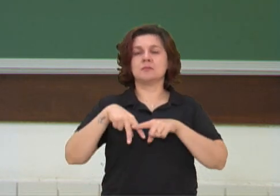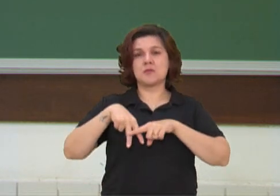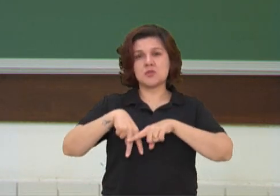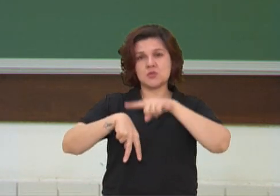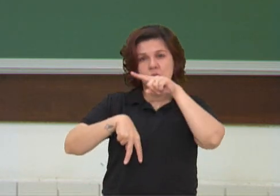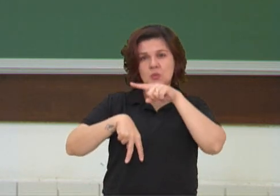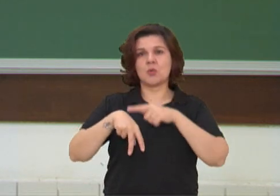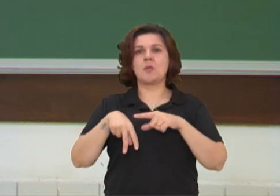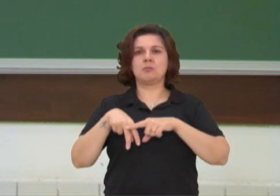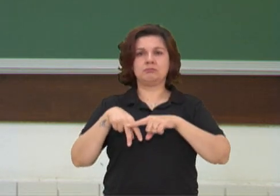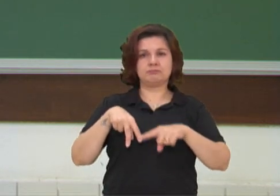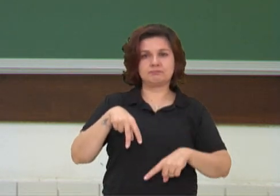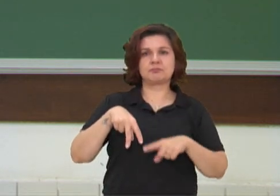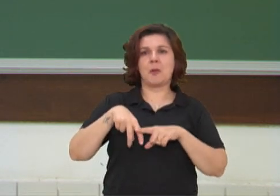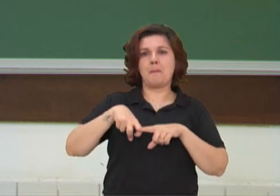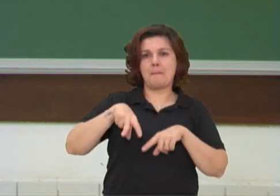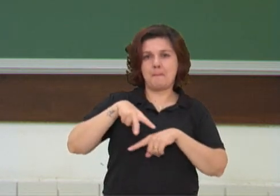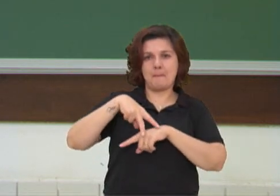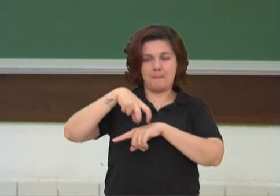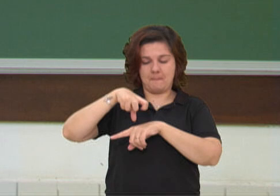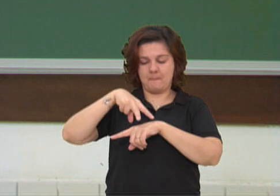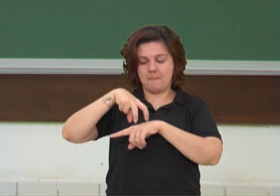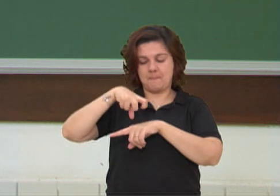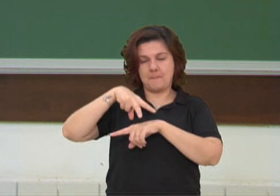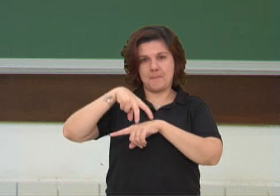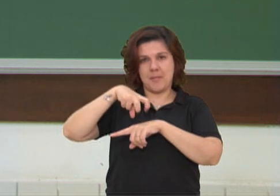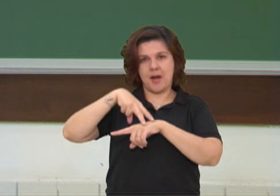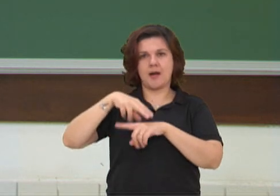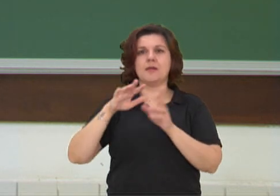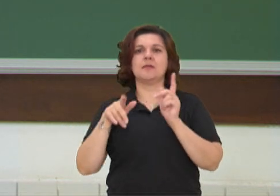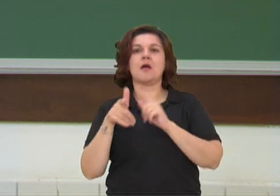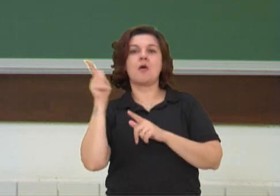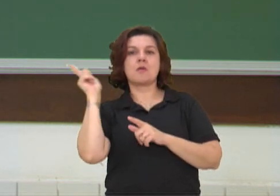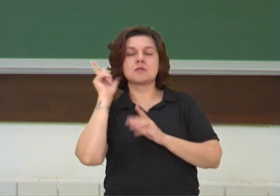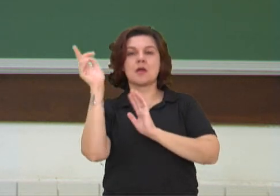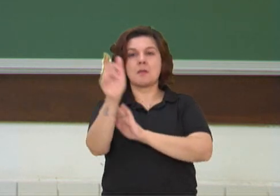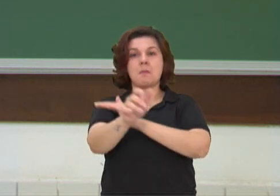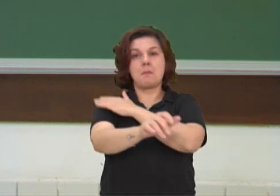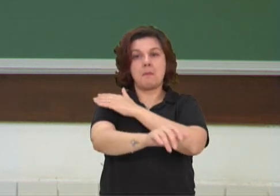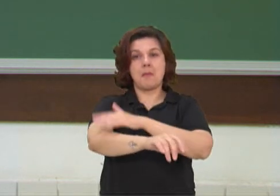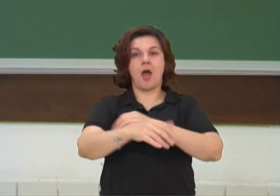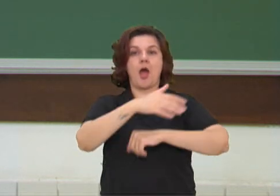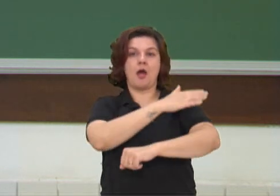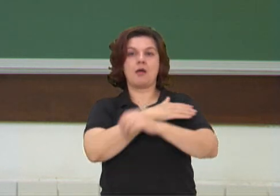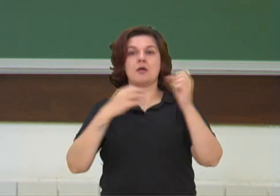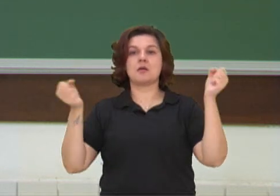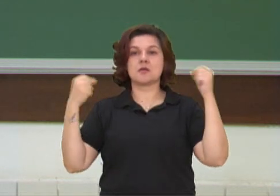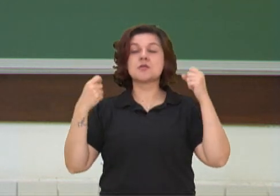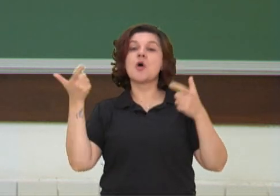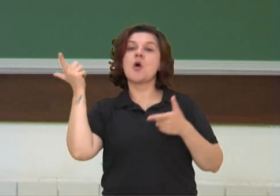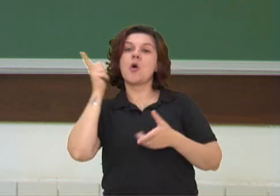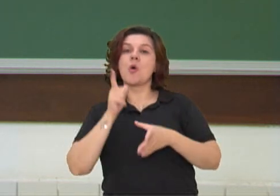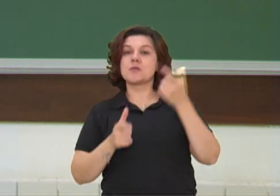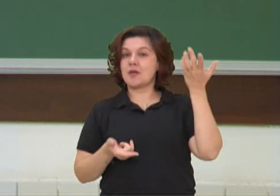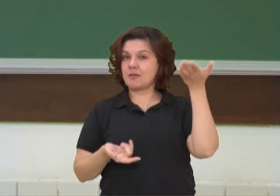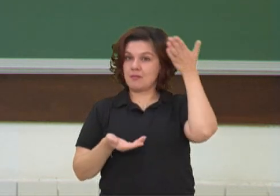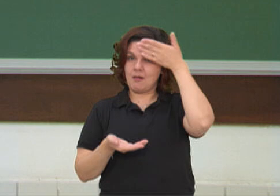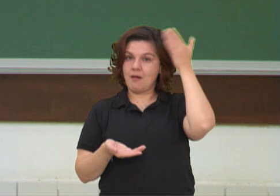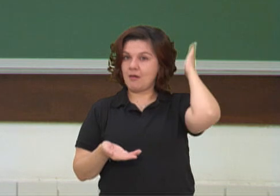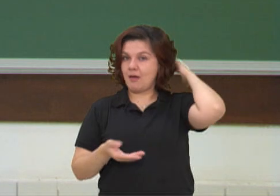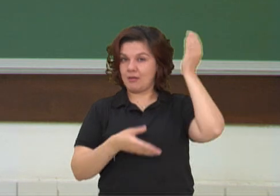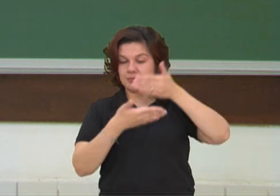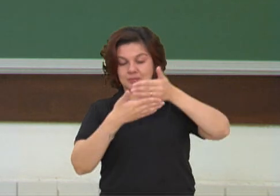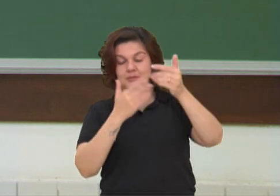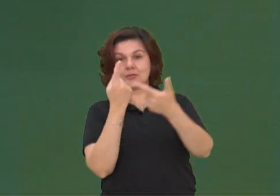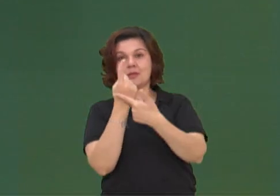inferiores, exercício para perna, você consegue fazer exercício para braço, você consegue fazer exercício para as costas, certo?